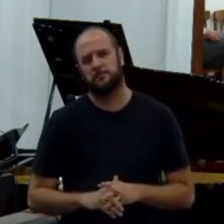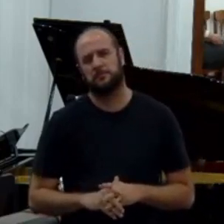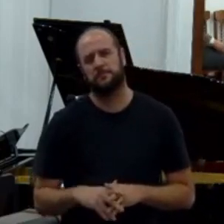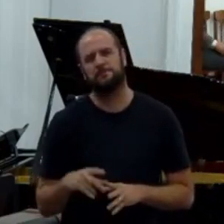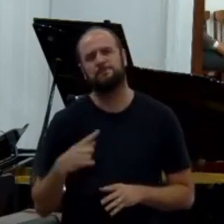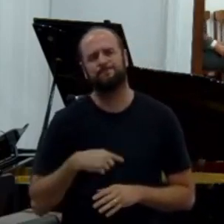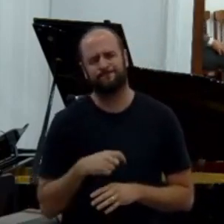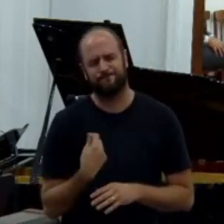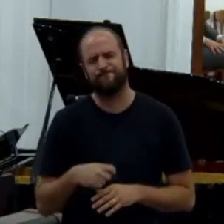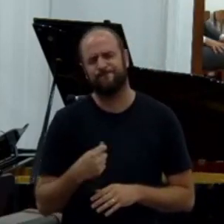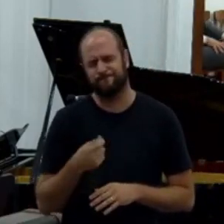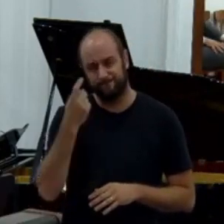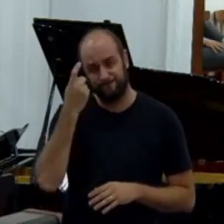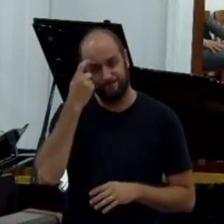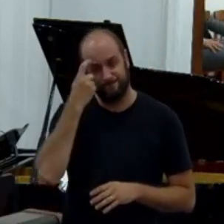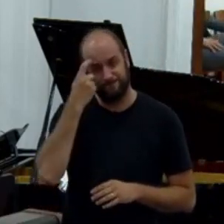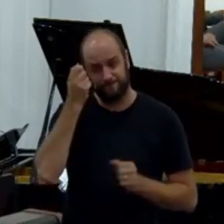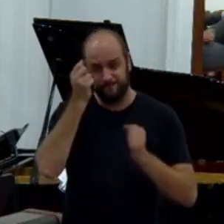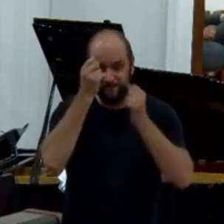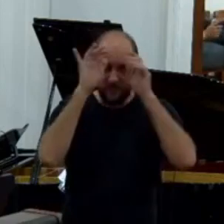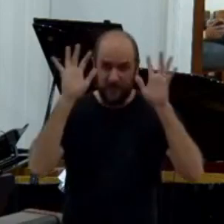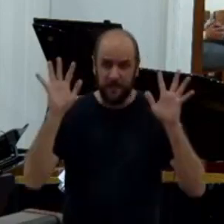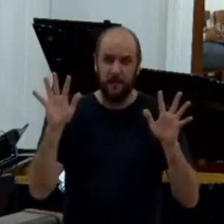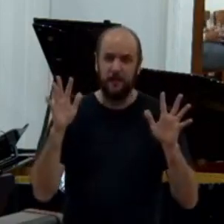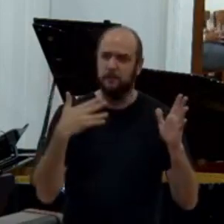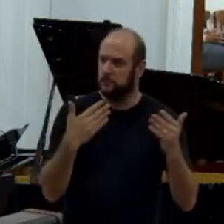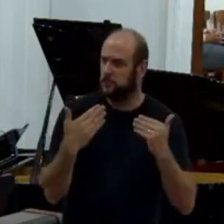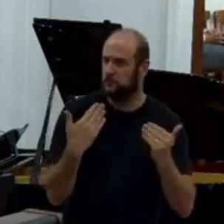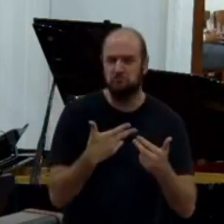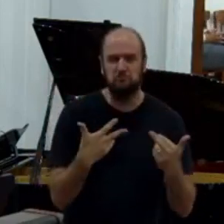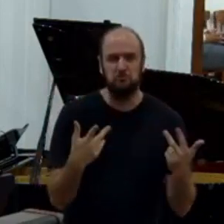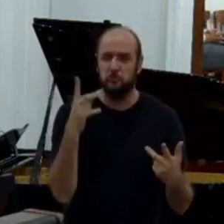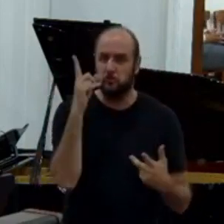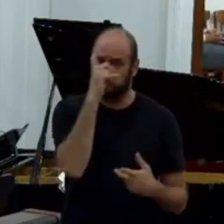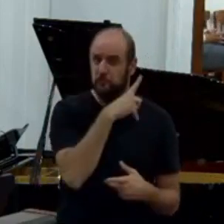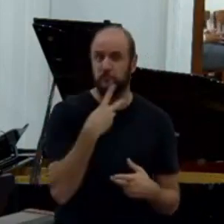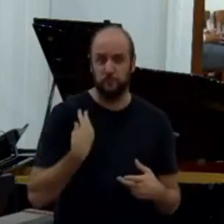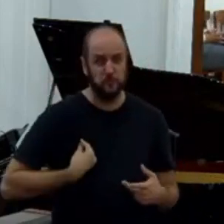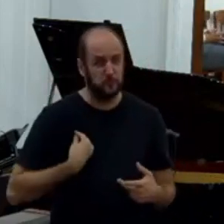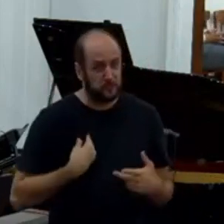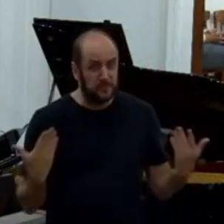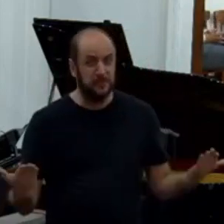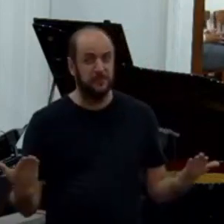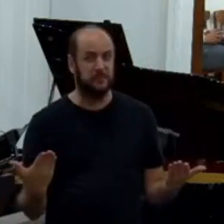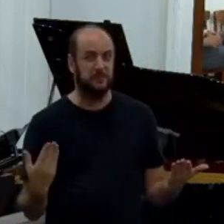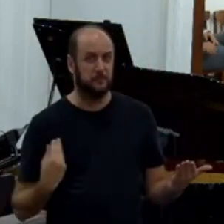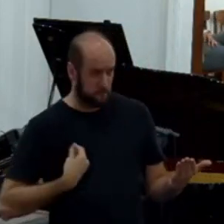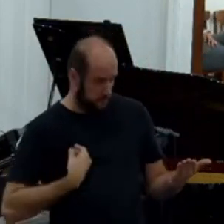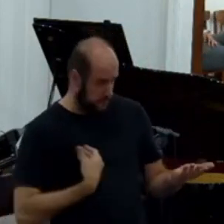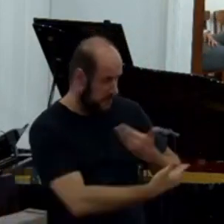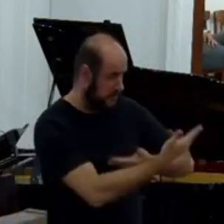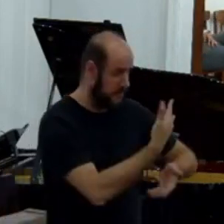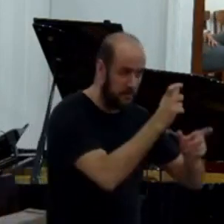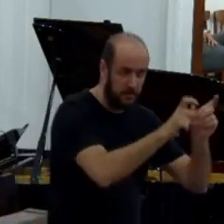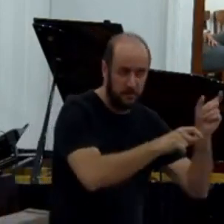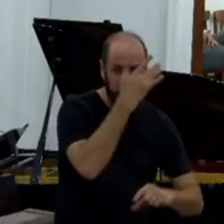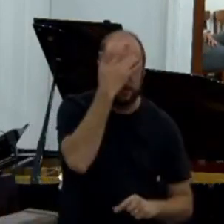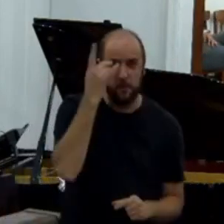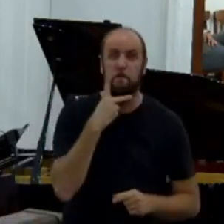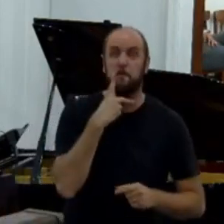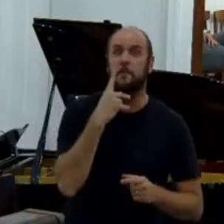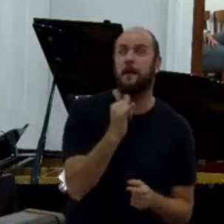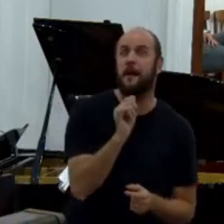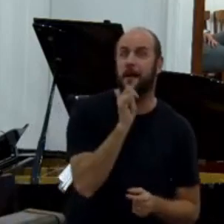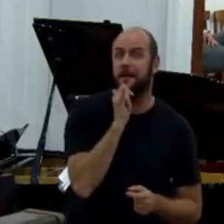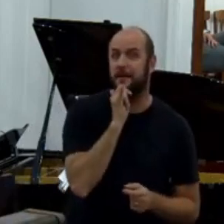Nós precisamos ter discernimento para lidar com uma situação tão complexa em nossa própria vida e na vida dos outros. Por exemplo, os